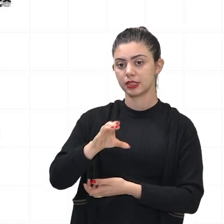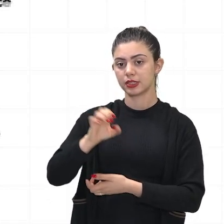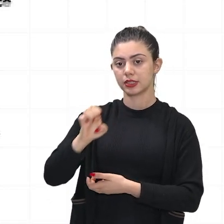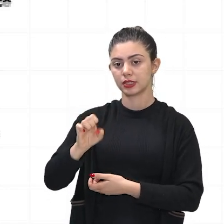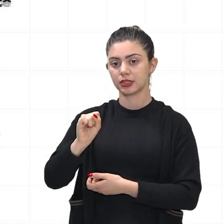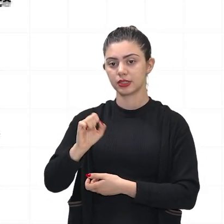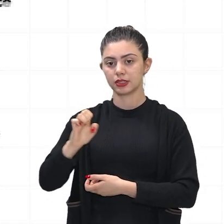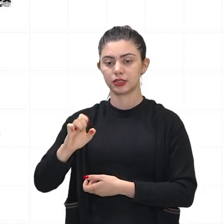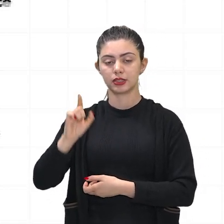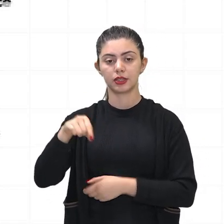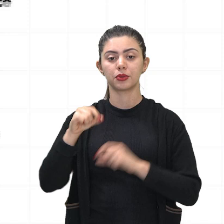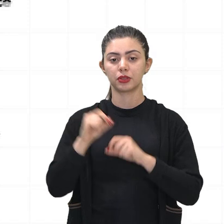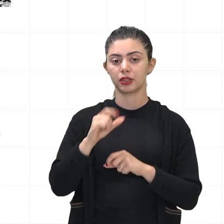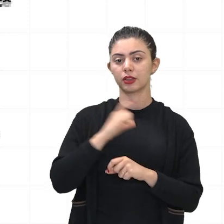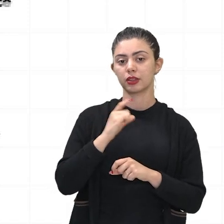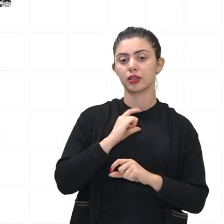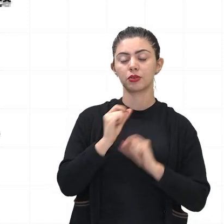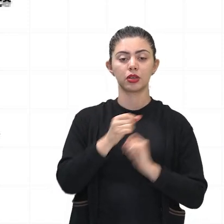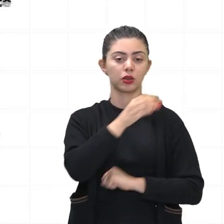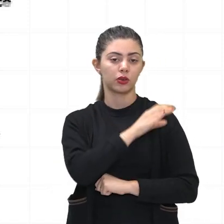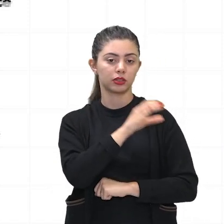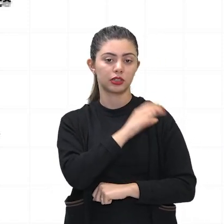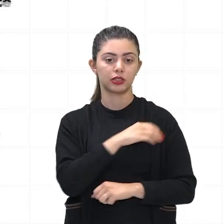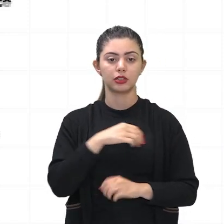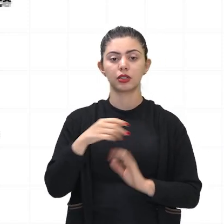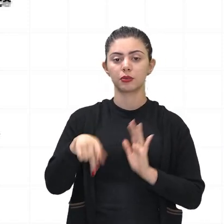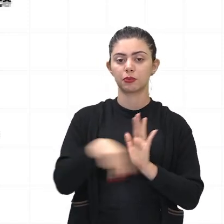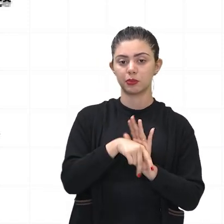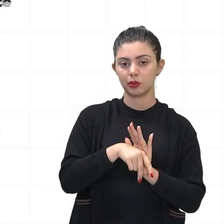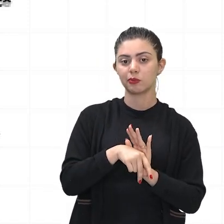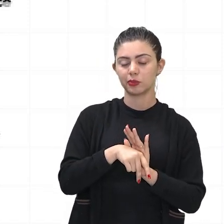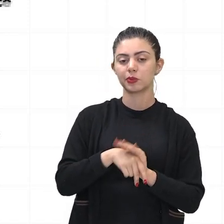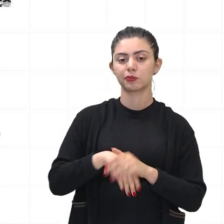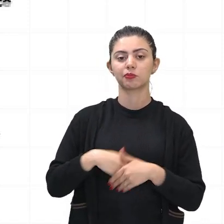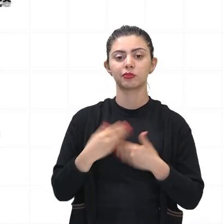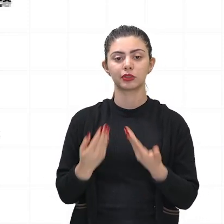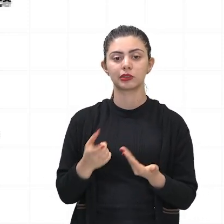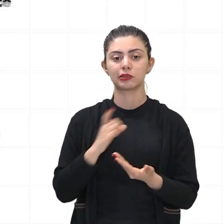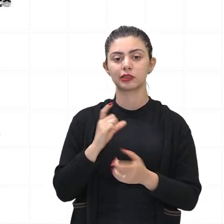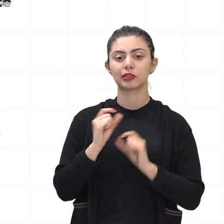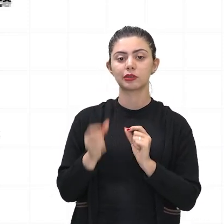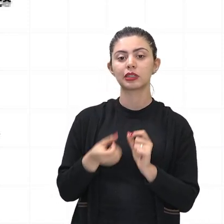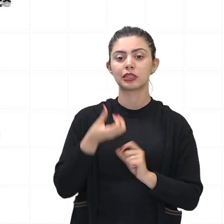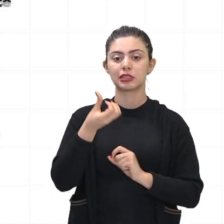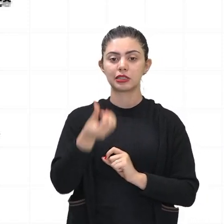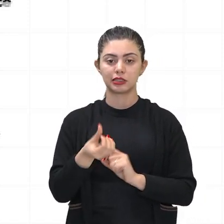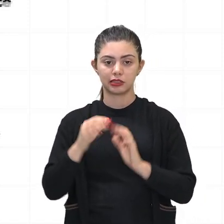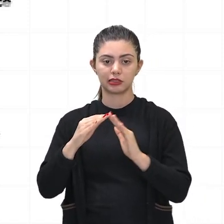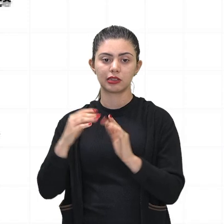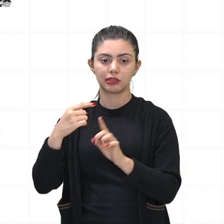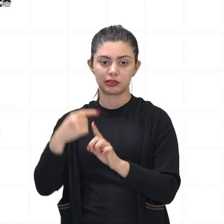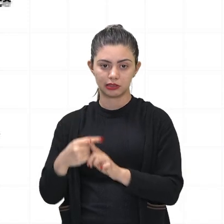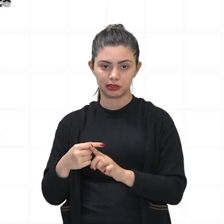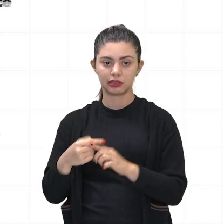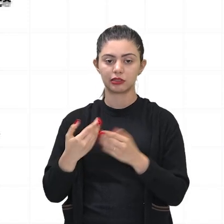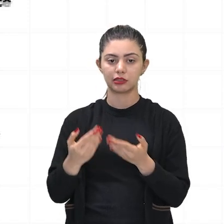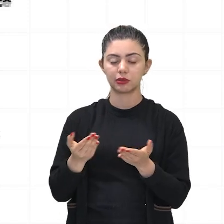é a Coordenadoria Ecumênica de Serviço, que é uma organização ecumênica composta por 6 igrejas cristãs,